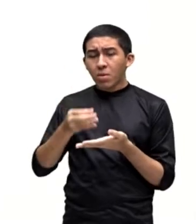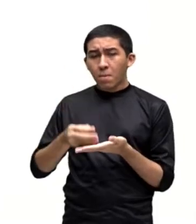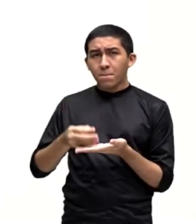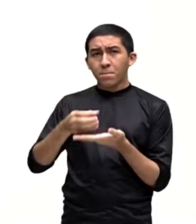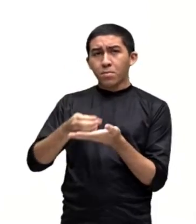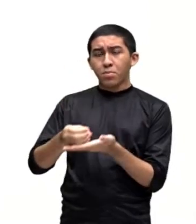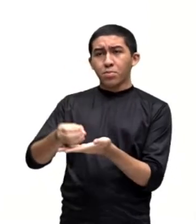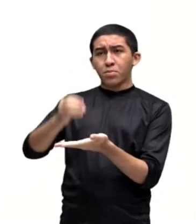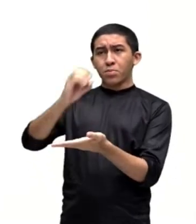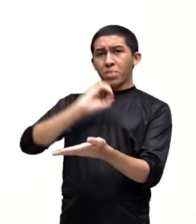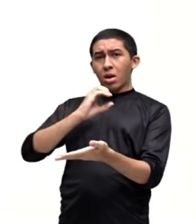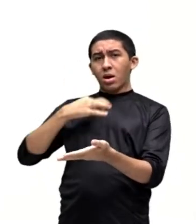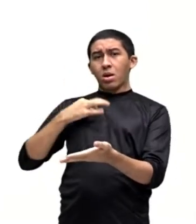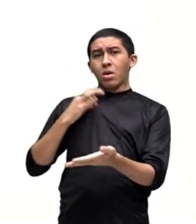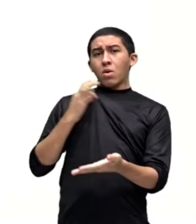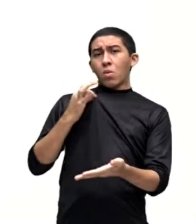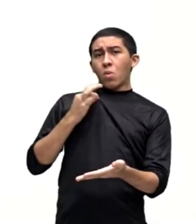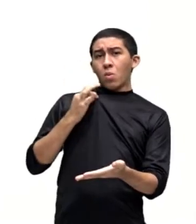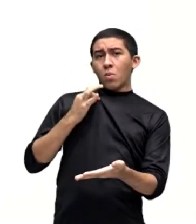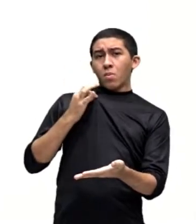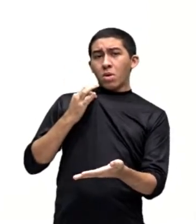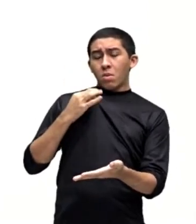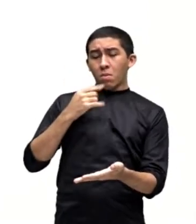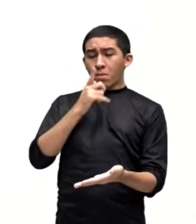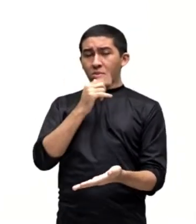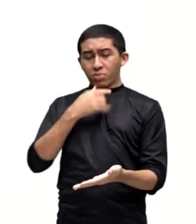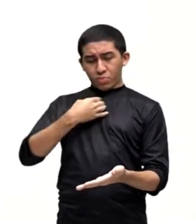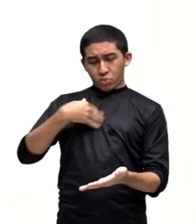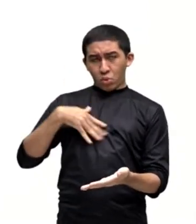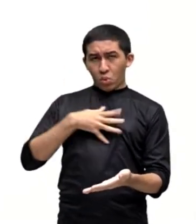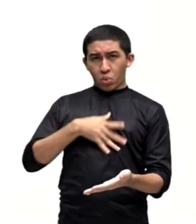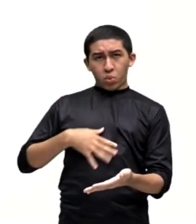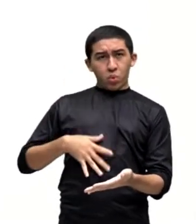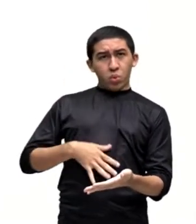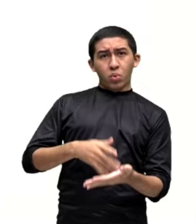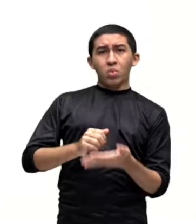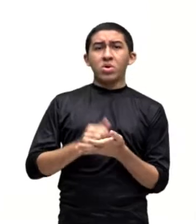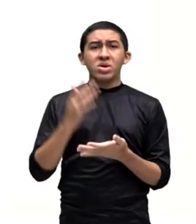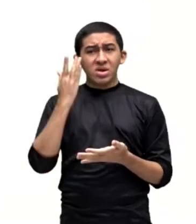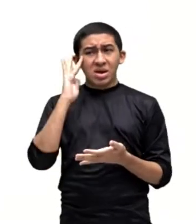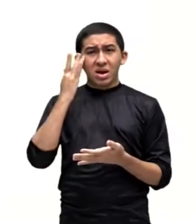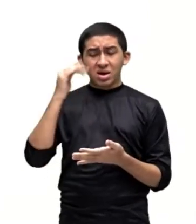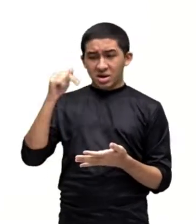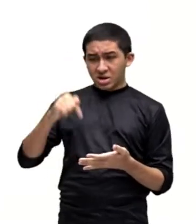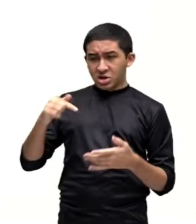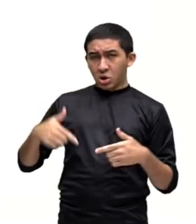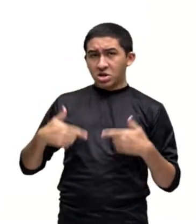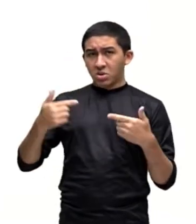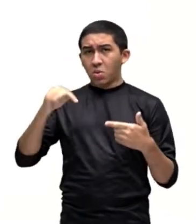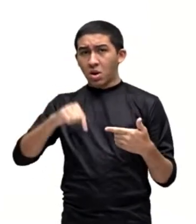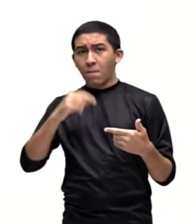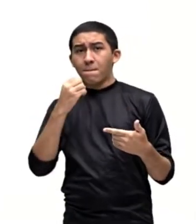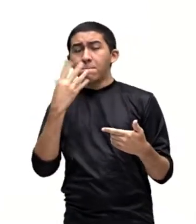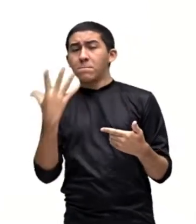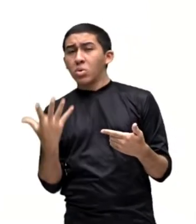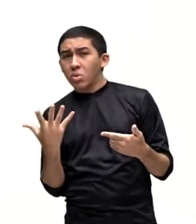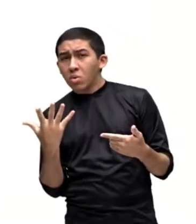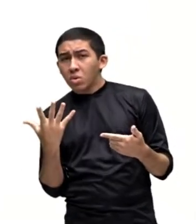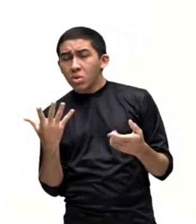de alguém, na roupa nova de alguém, de um modo geral, será que a gente acha essa ação uma coisa